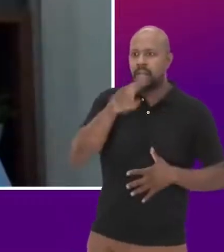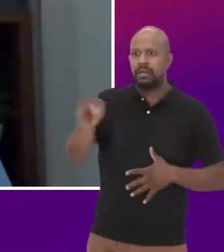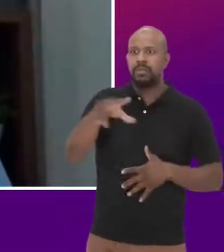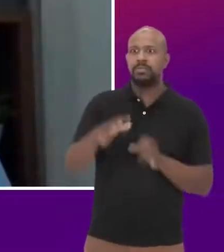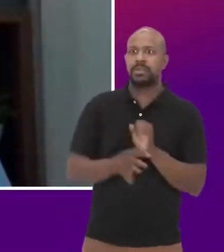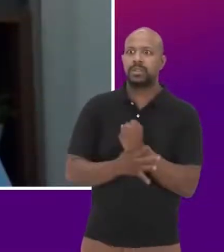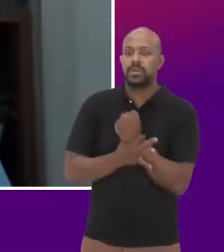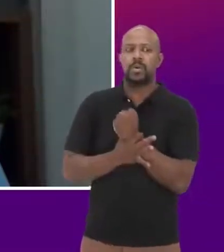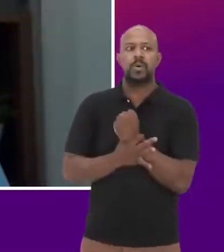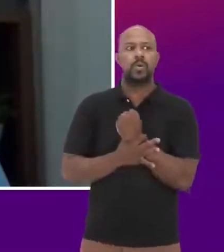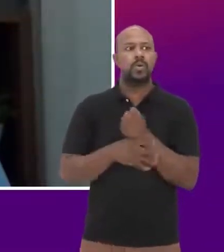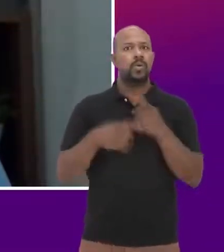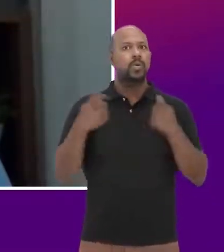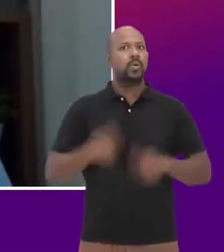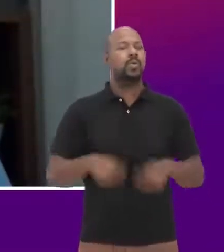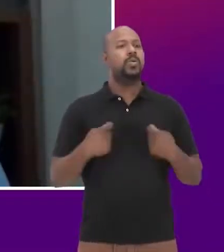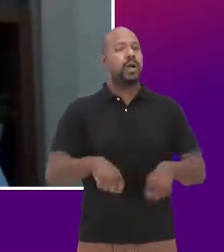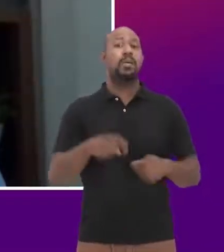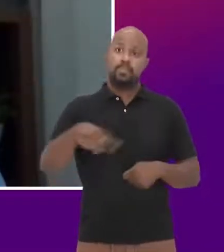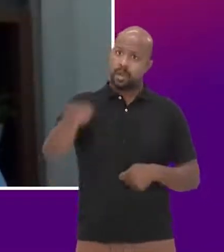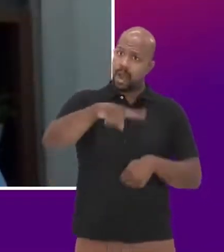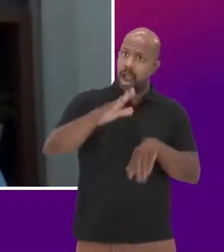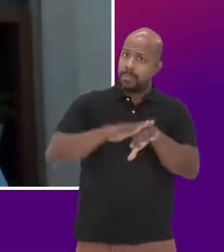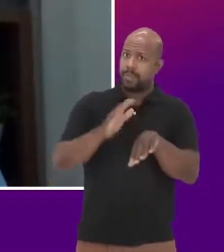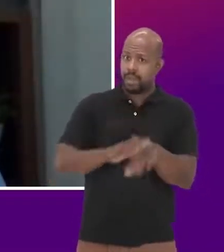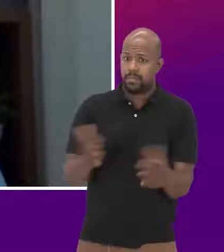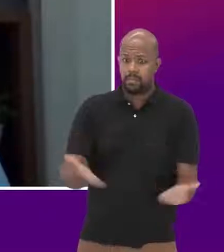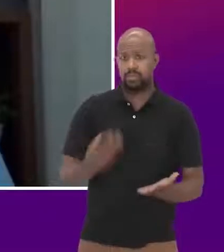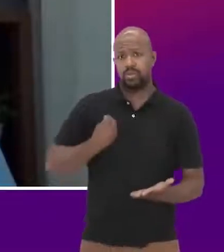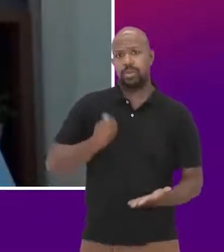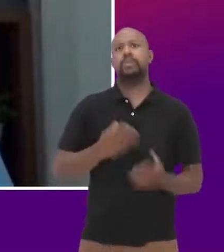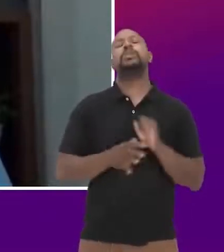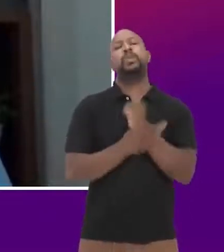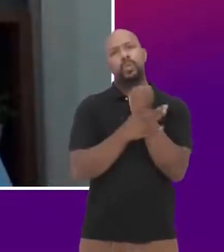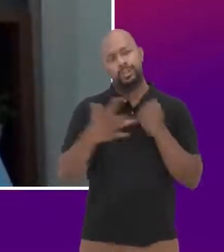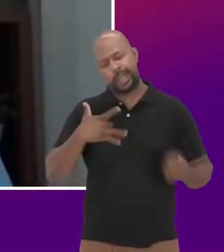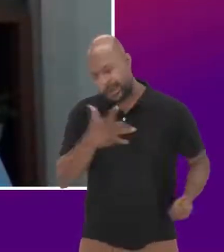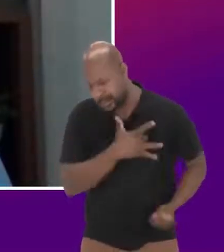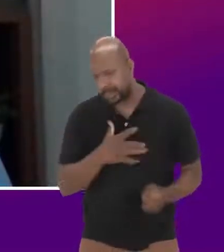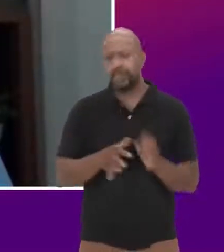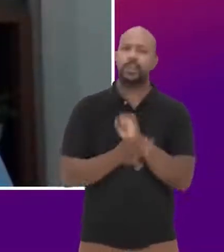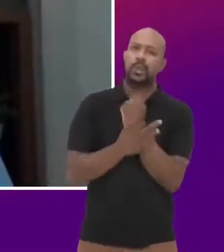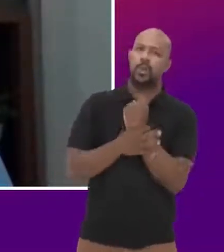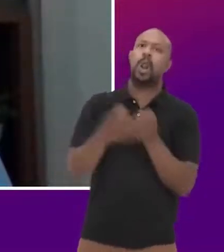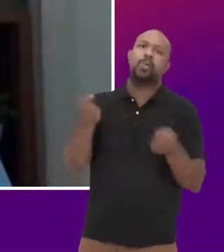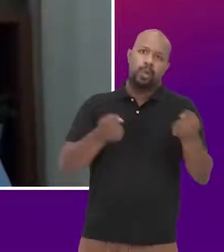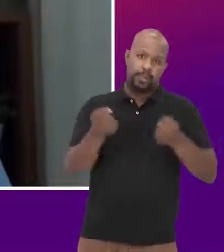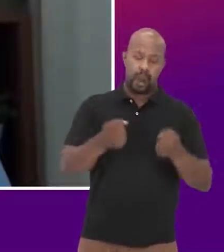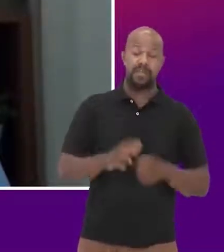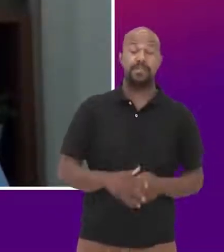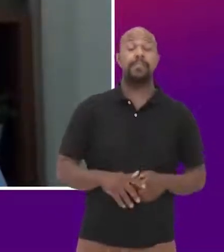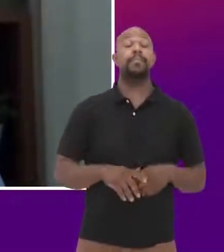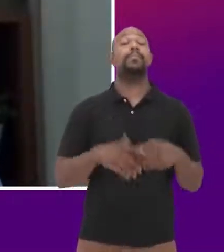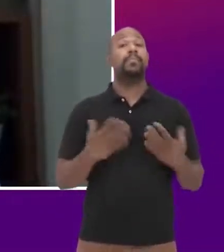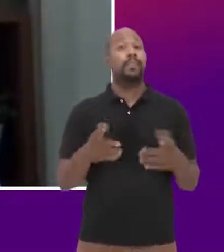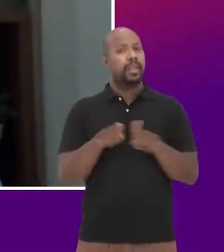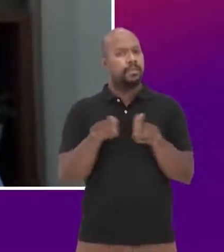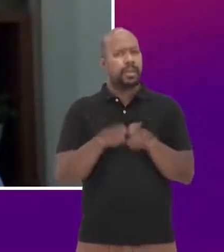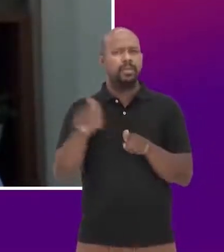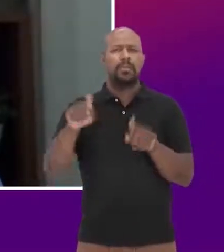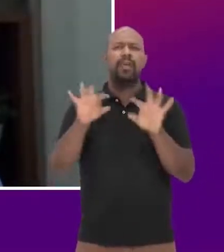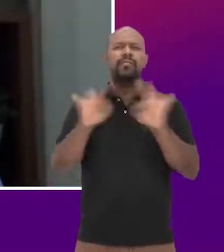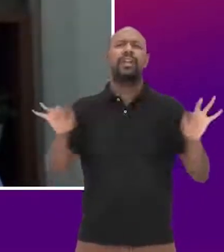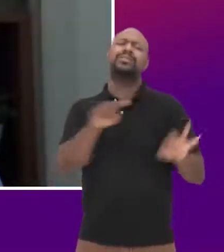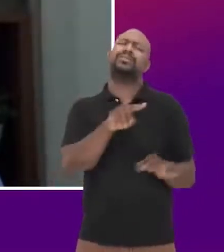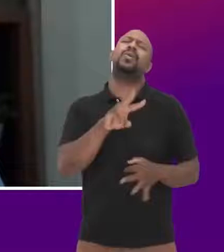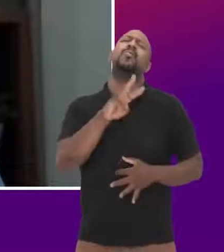como demandados por elas mesmas, como são hoje o seguro de saúde e o seguro de automóvel. E aí eu queria também pegar uma frase do